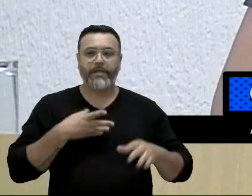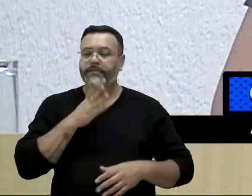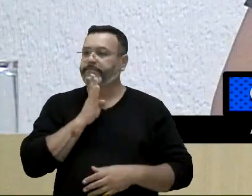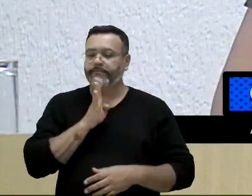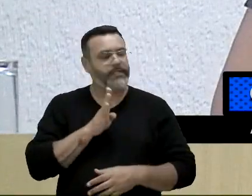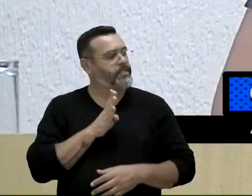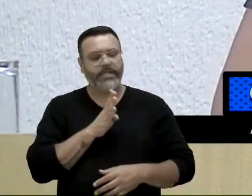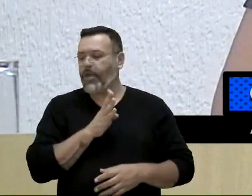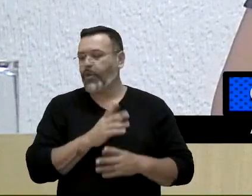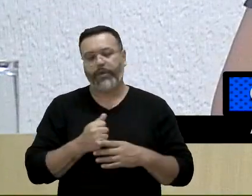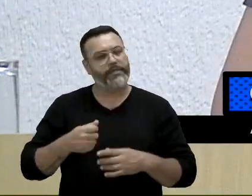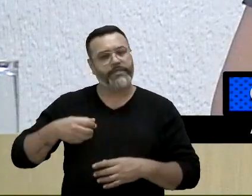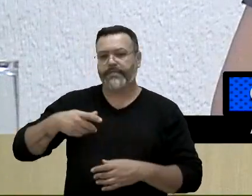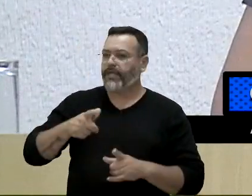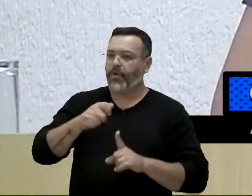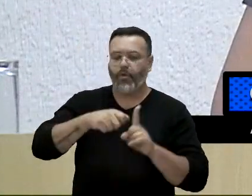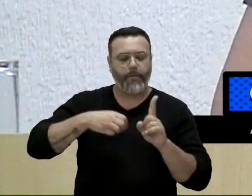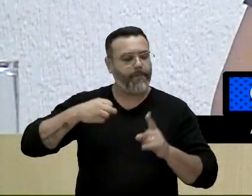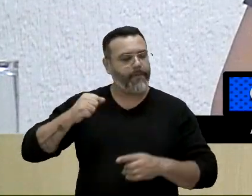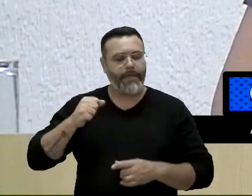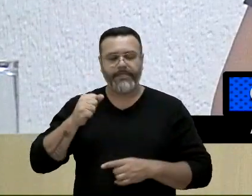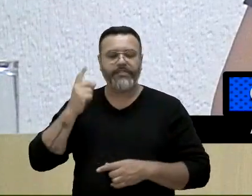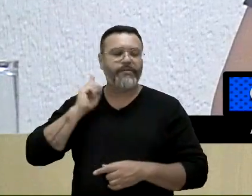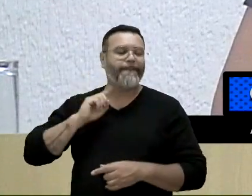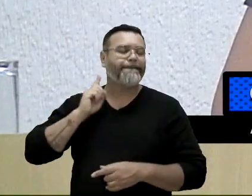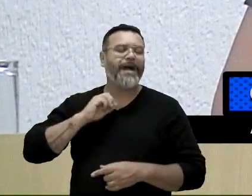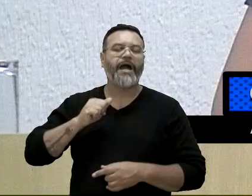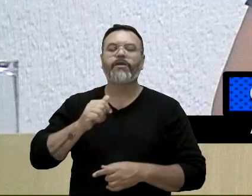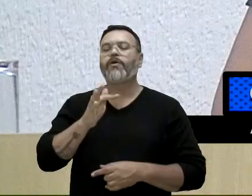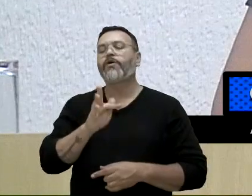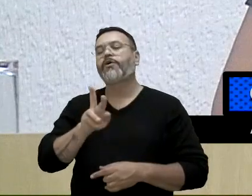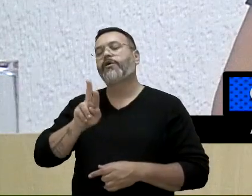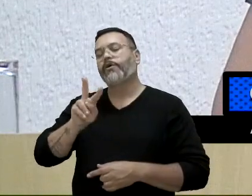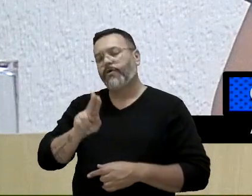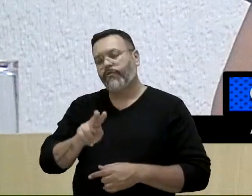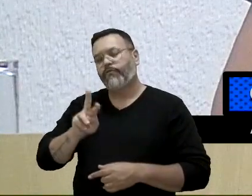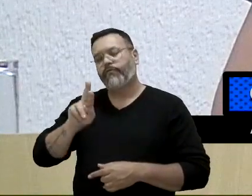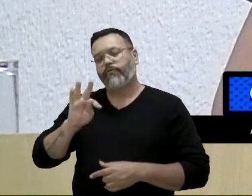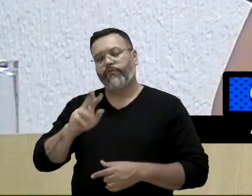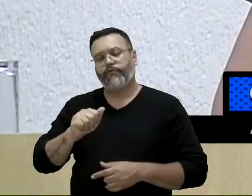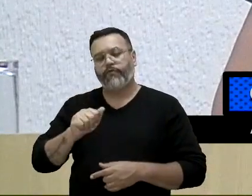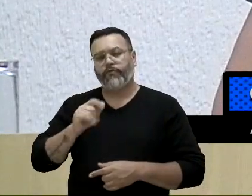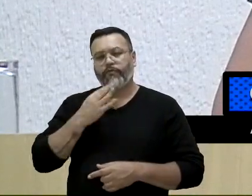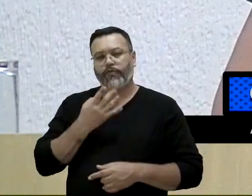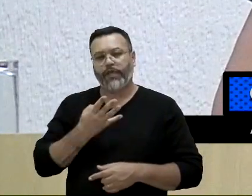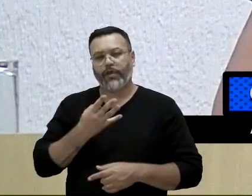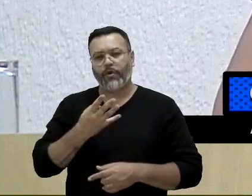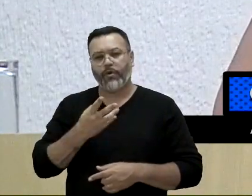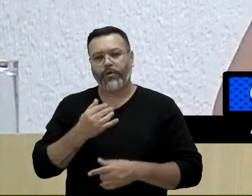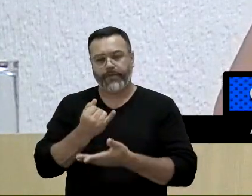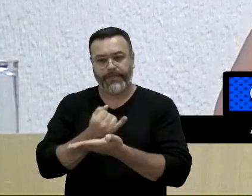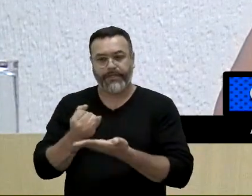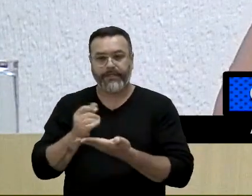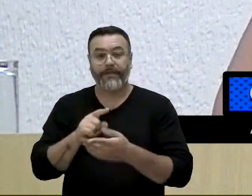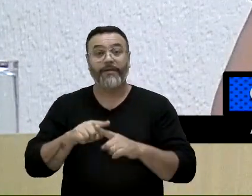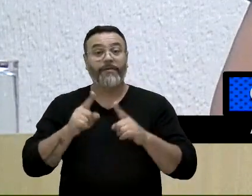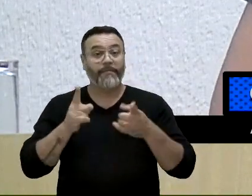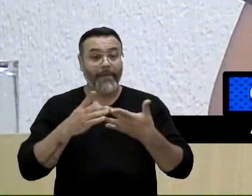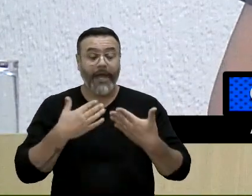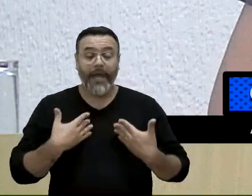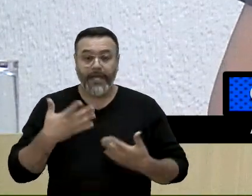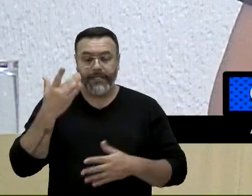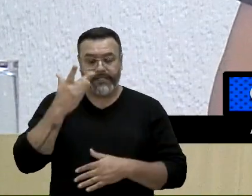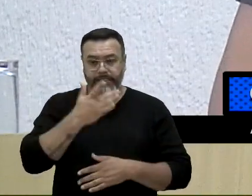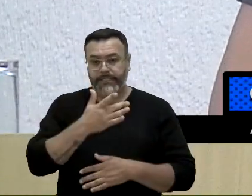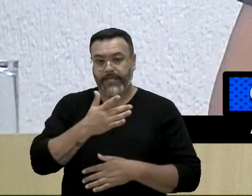o Maio Furtacor, essa ideia, né, essa iniciativa, mas eu já conhecia a saúde materna